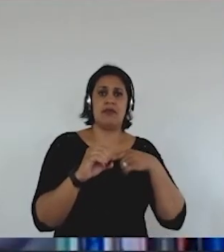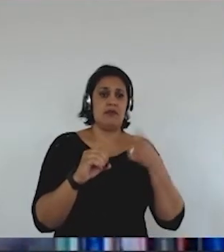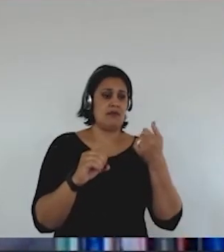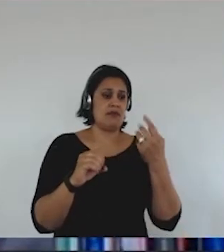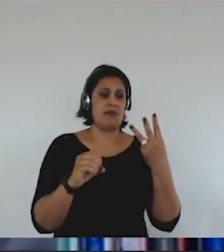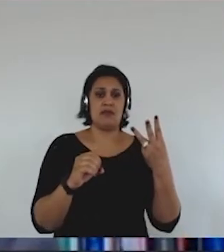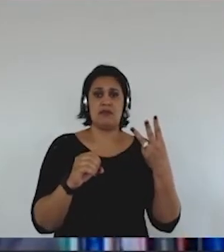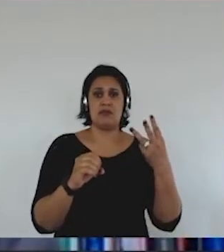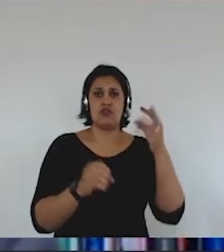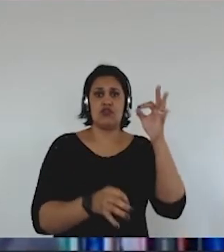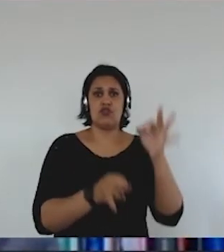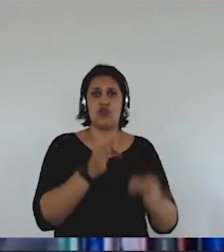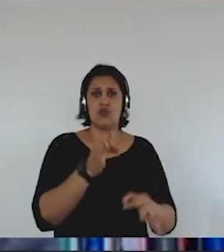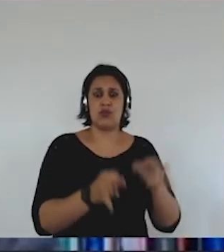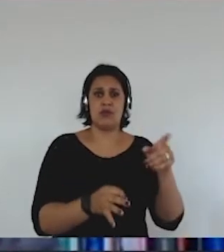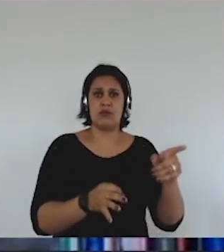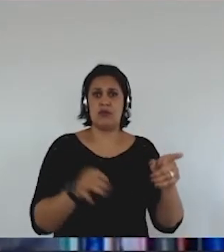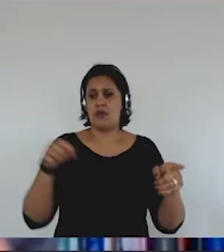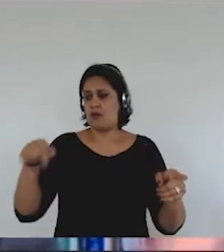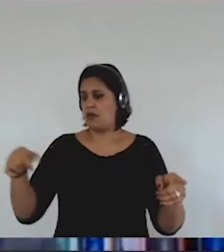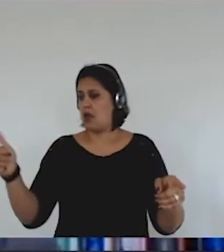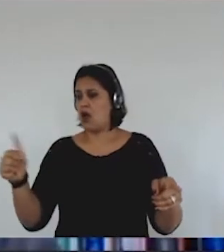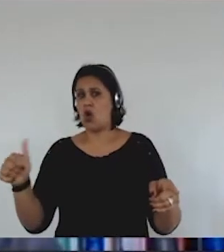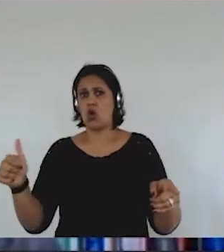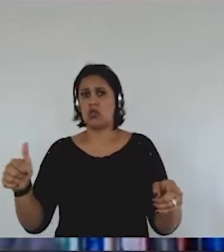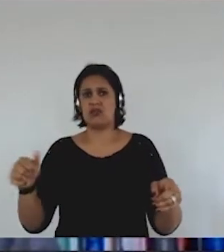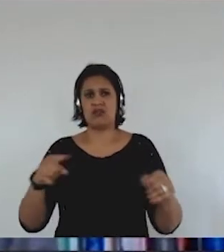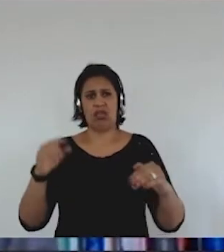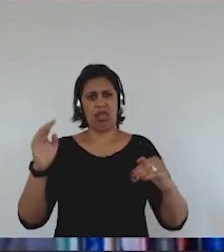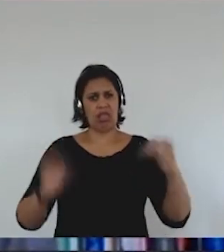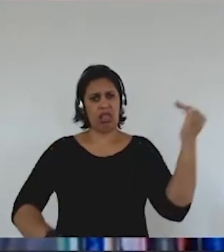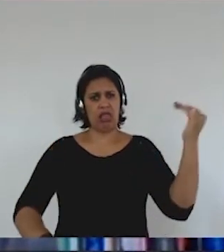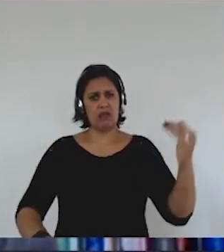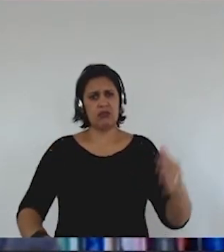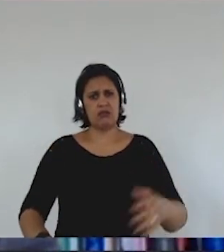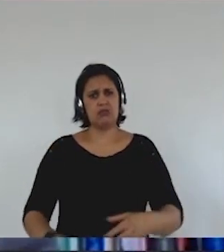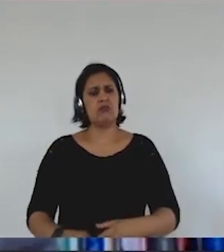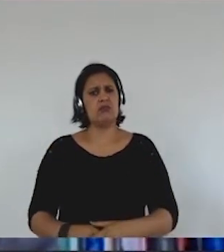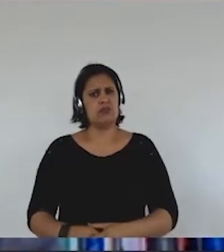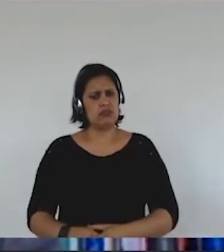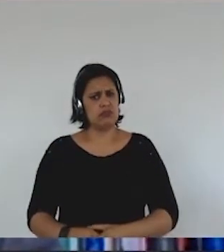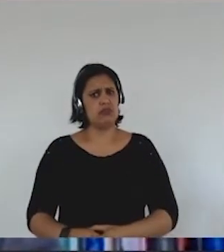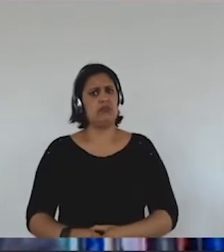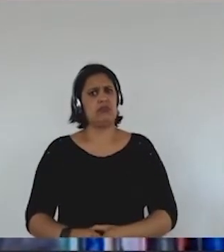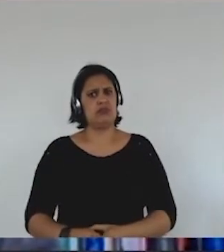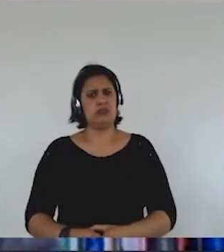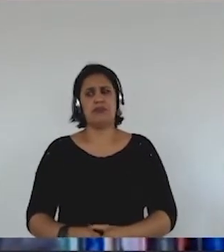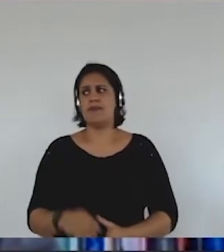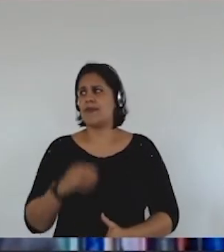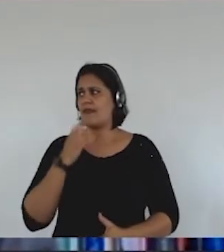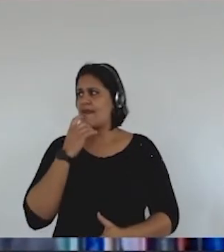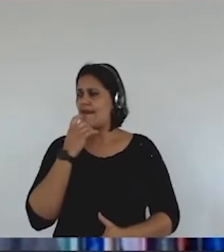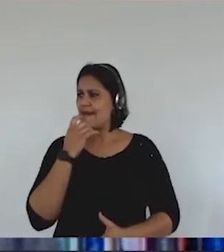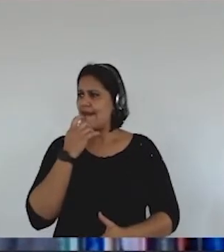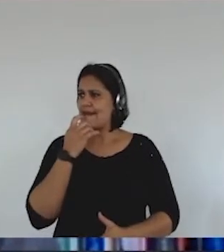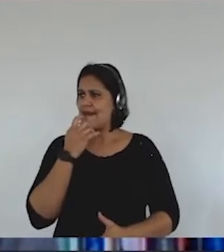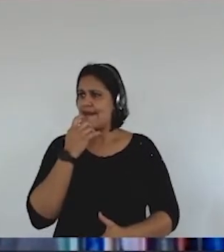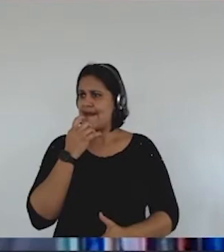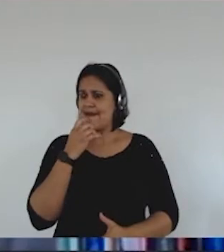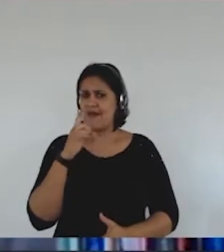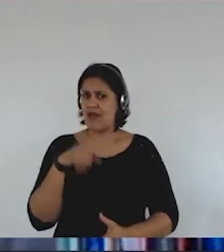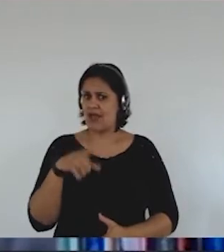se chamam ministros, aqui 11, quer dizer, é uma desproporcionalidade muito grande. Da mesma forma, a questão acerca